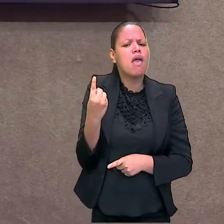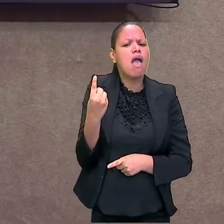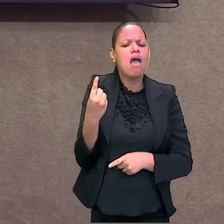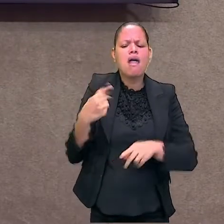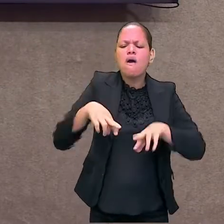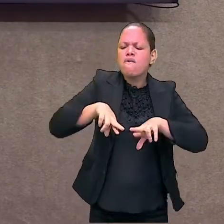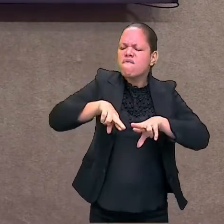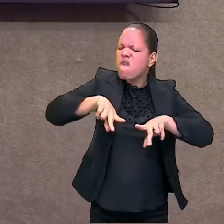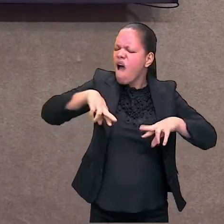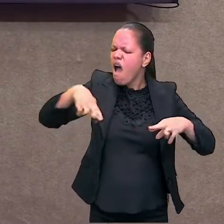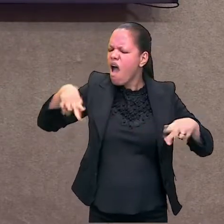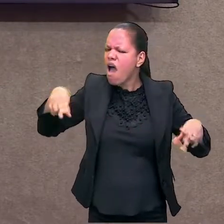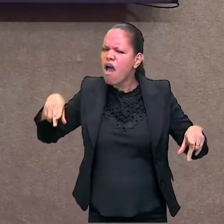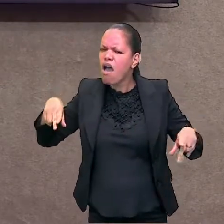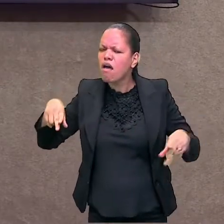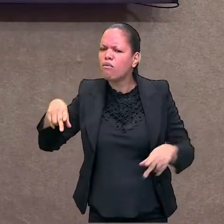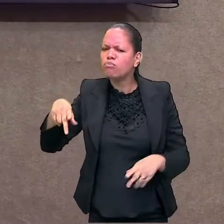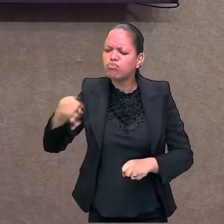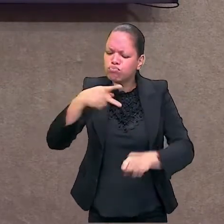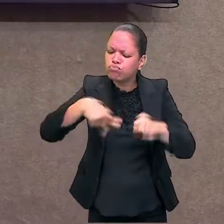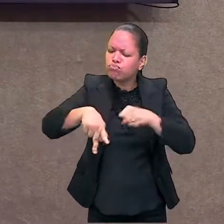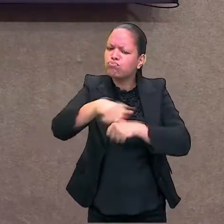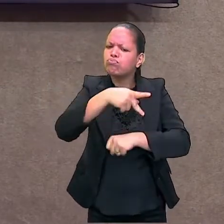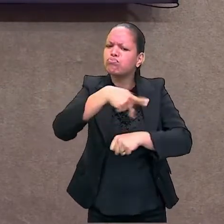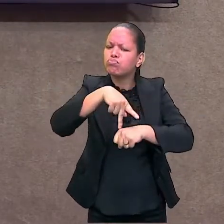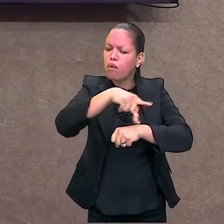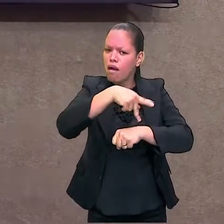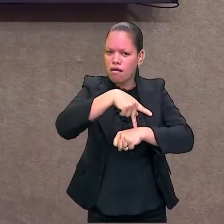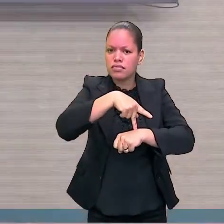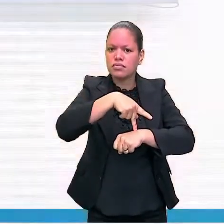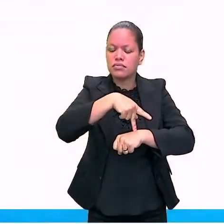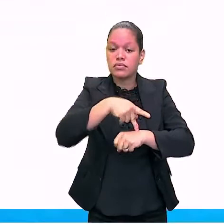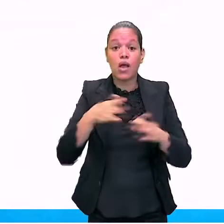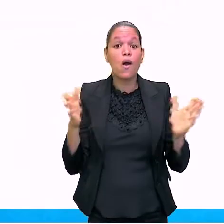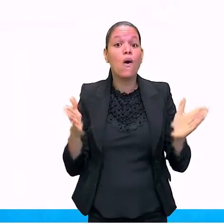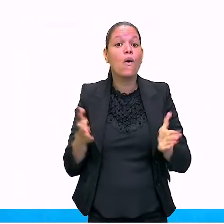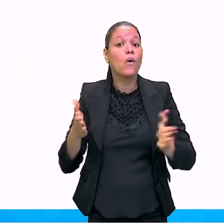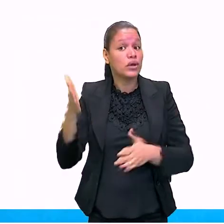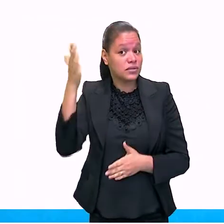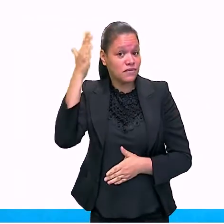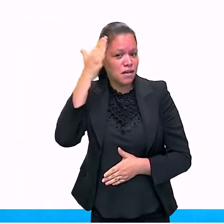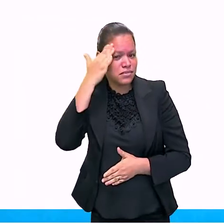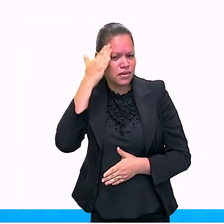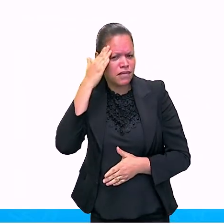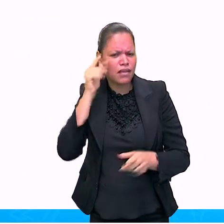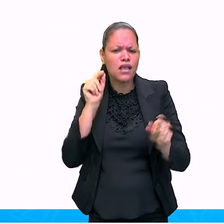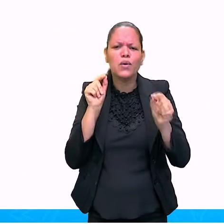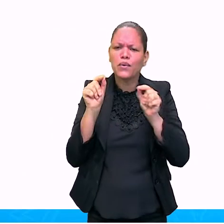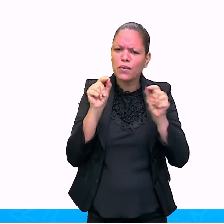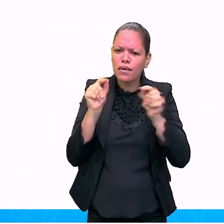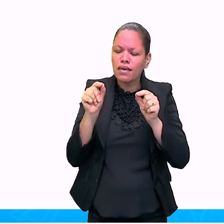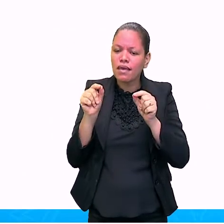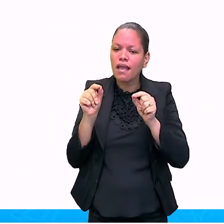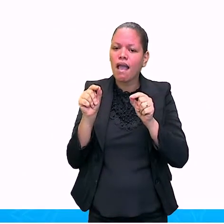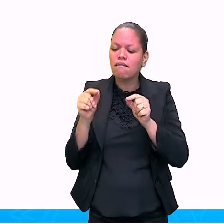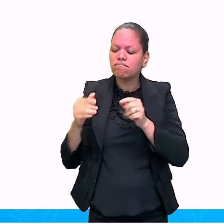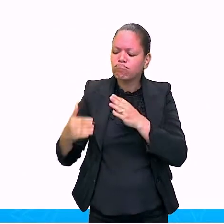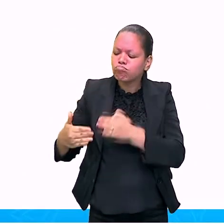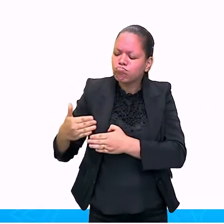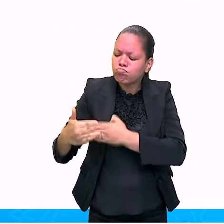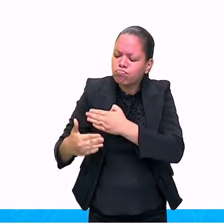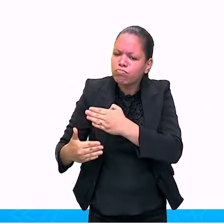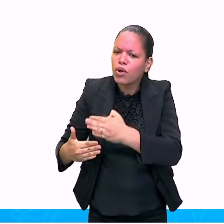nós apropriamos dela. Então nós vamos entender principalmente o que seriam esses processos imigratórios. Então dentro